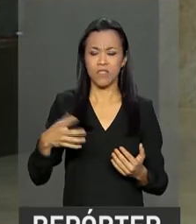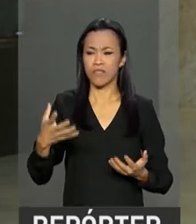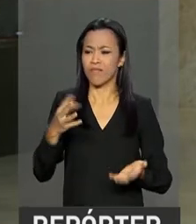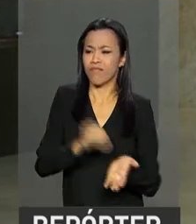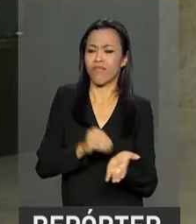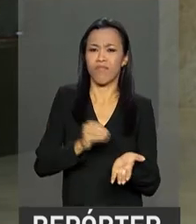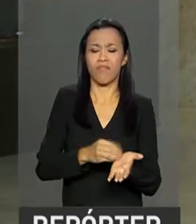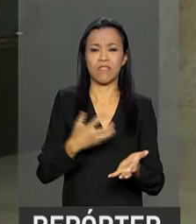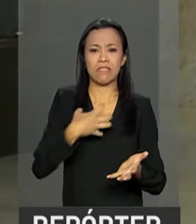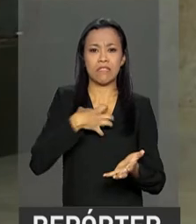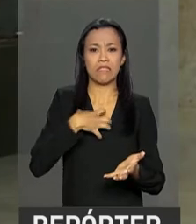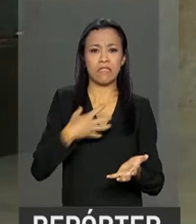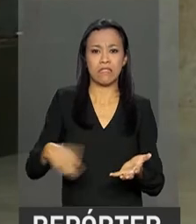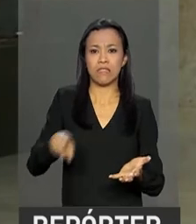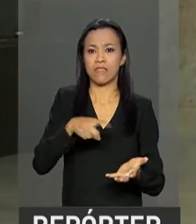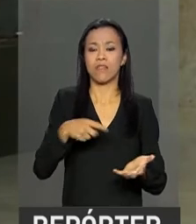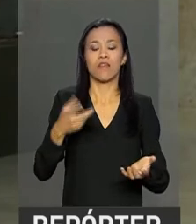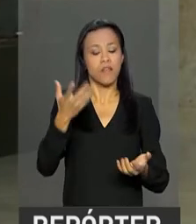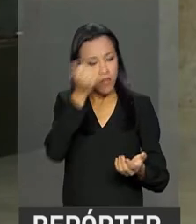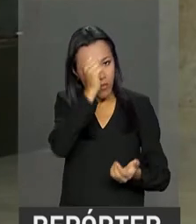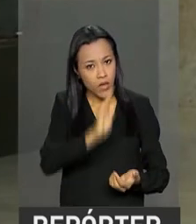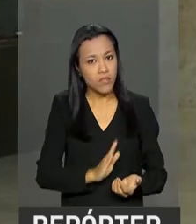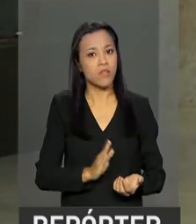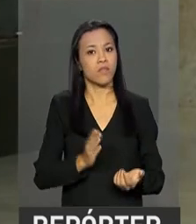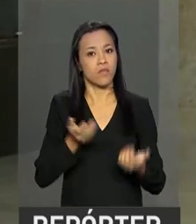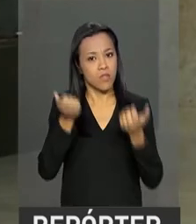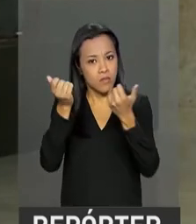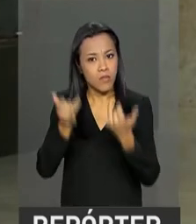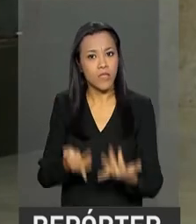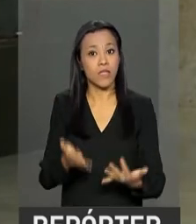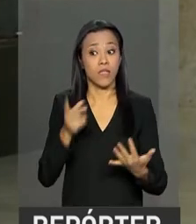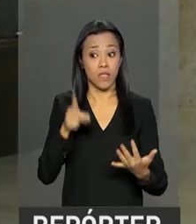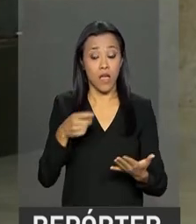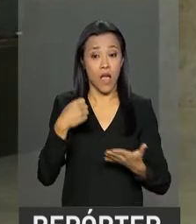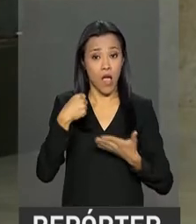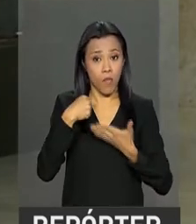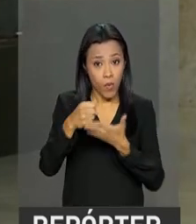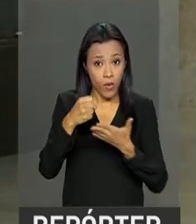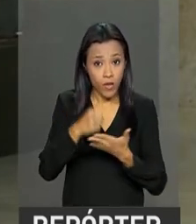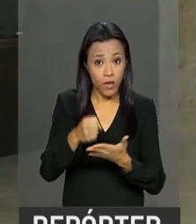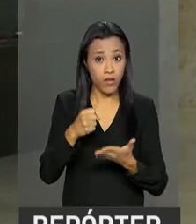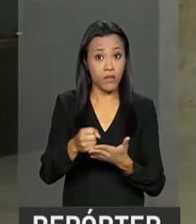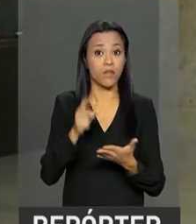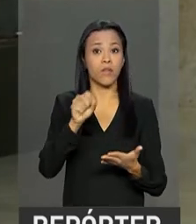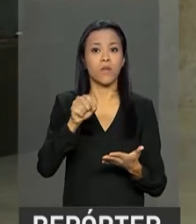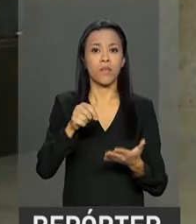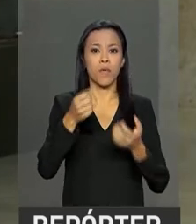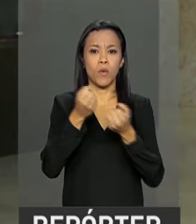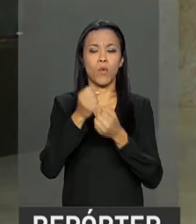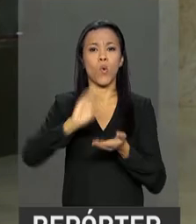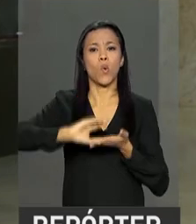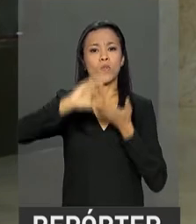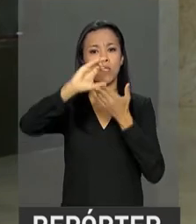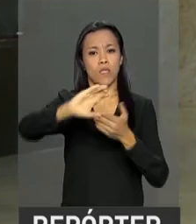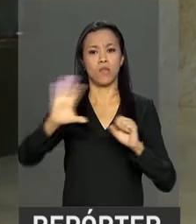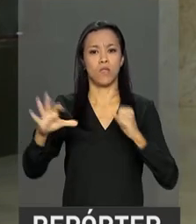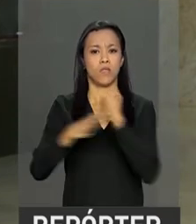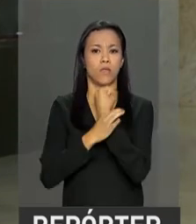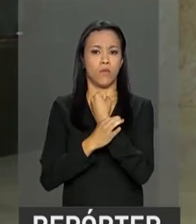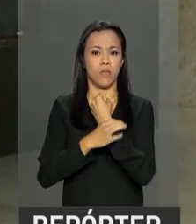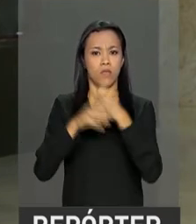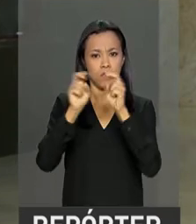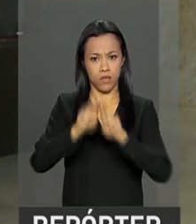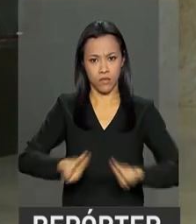Itamaraty afirma que o governo brasileiro reitera seu apoio às resoluções aprovadas pelo Conselho de Segurança das